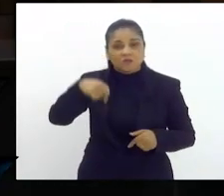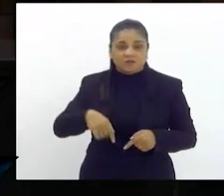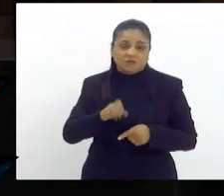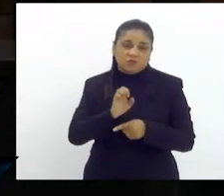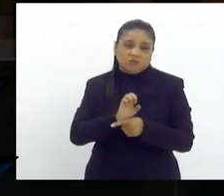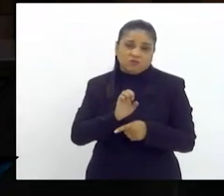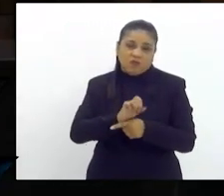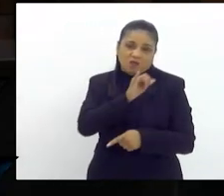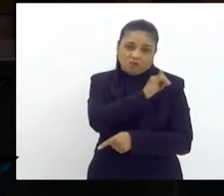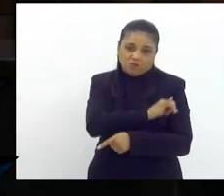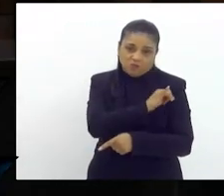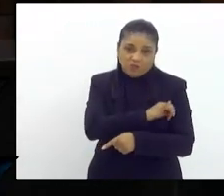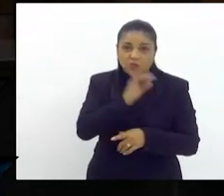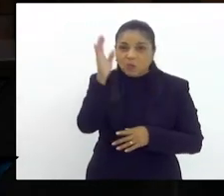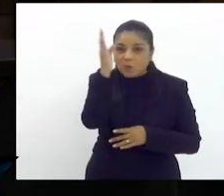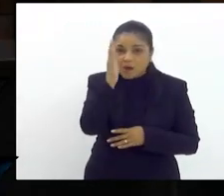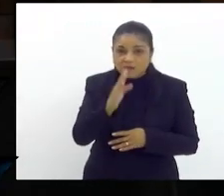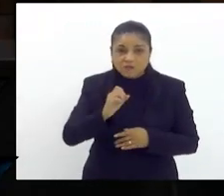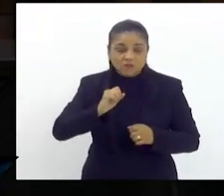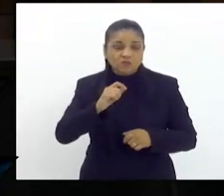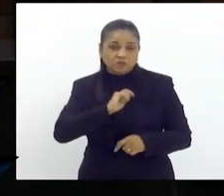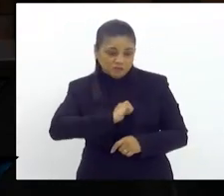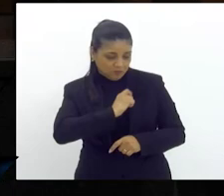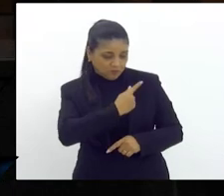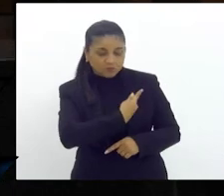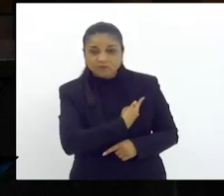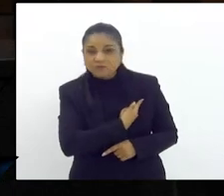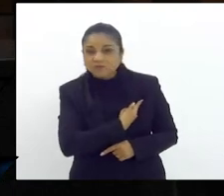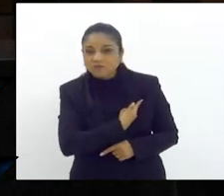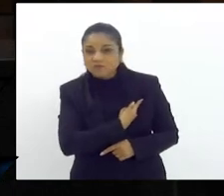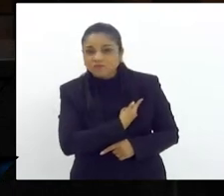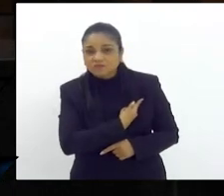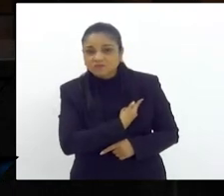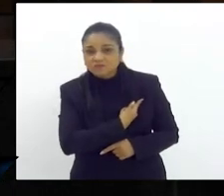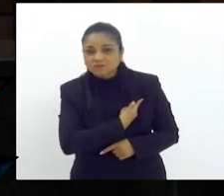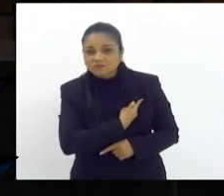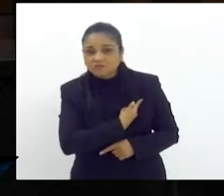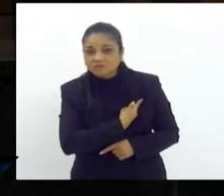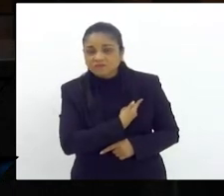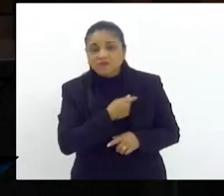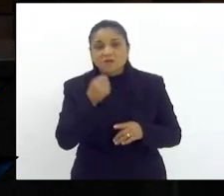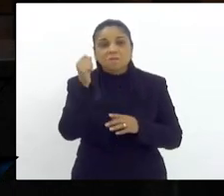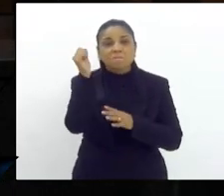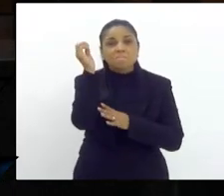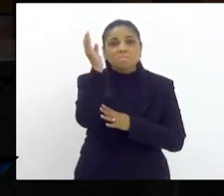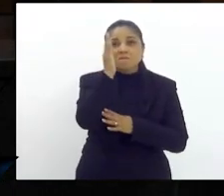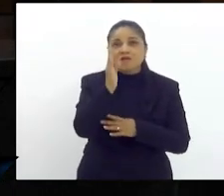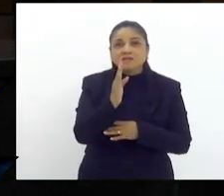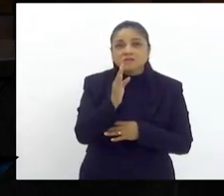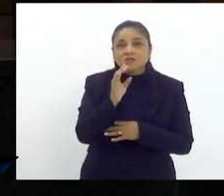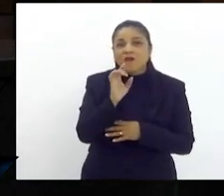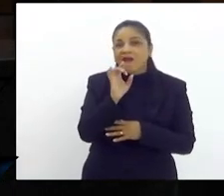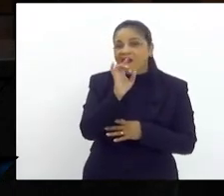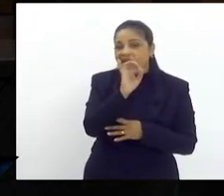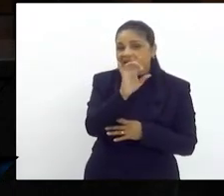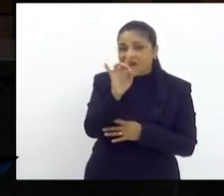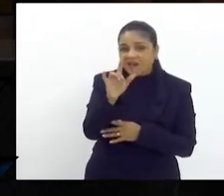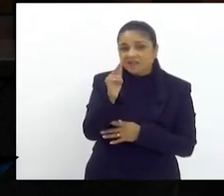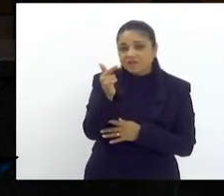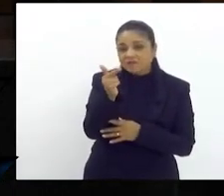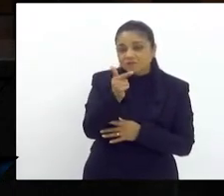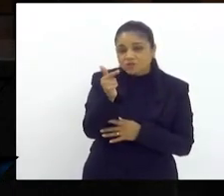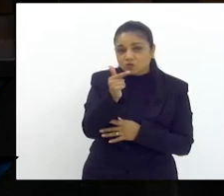no Rio de Janeiro aqui em São Gonçalo no Brasil a cada 22